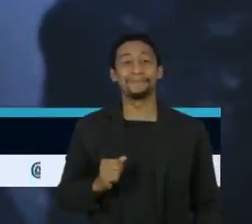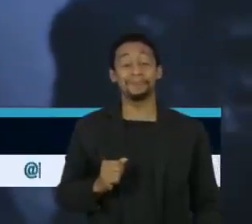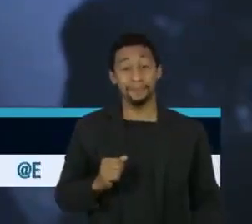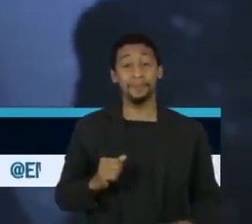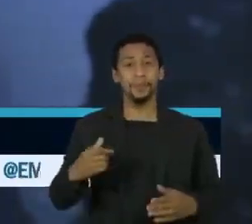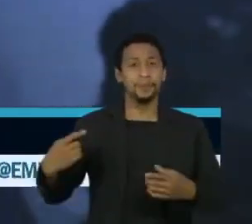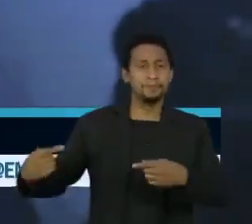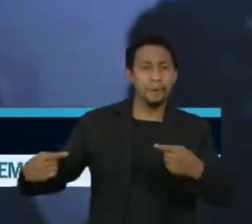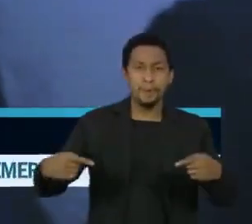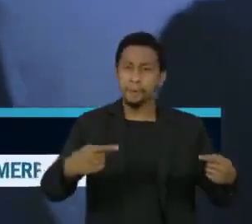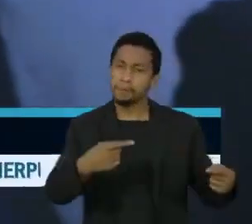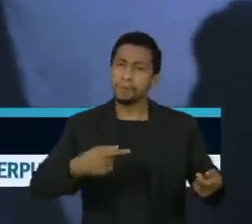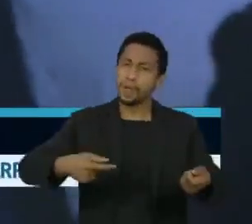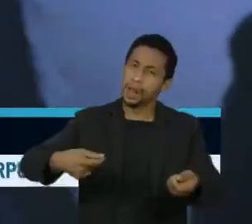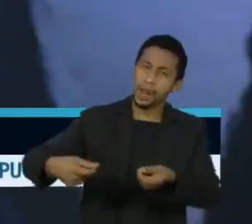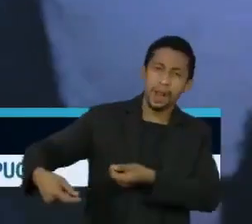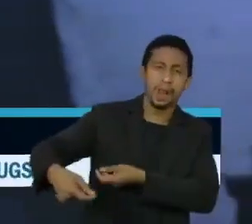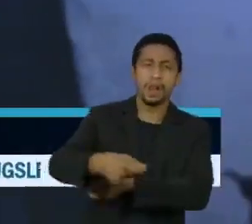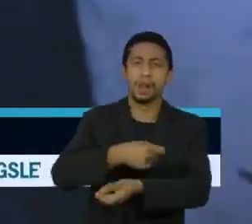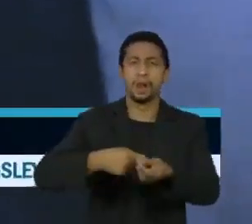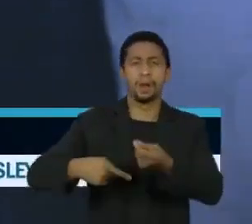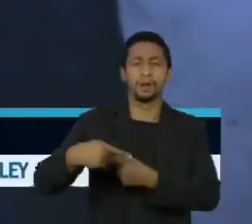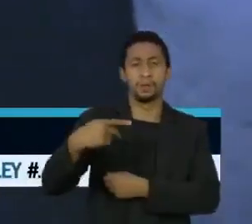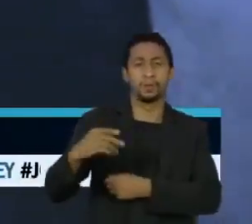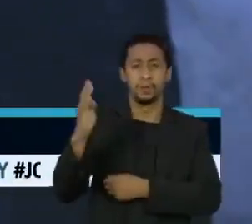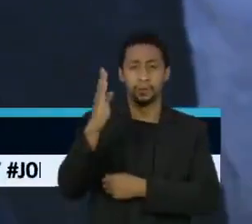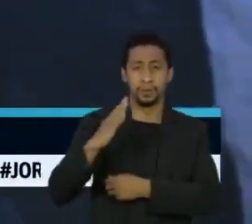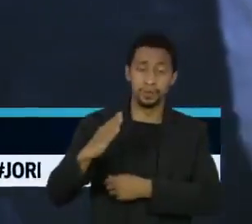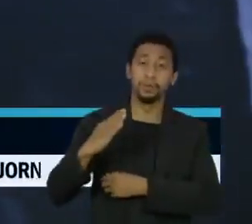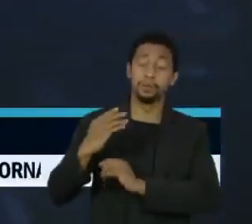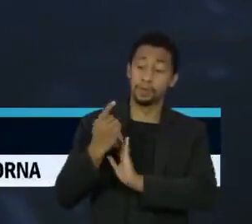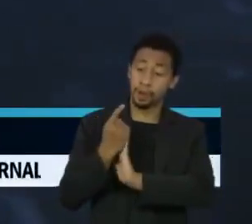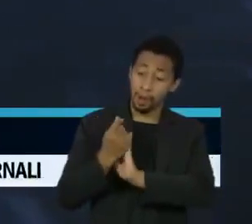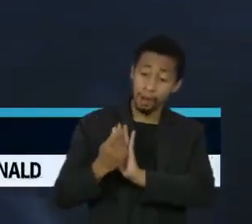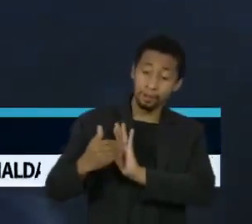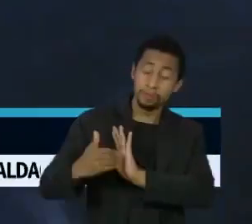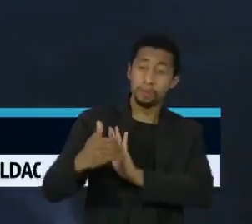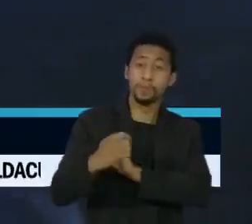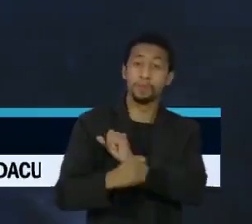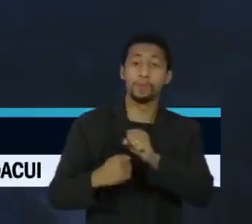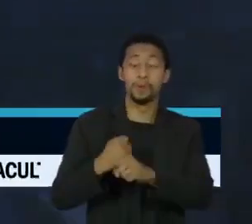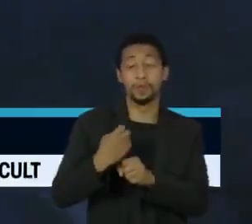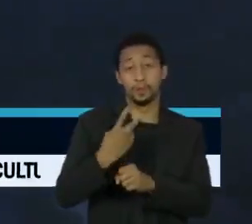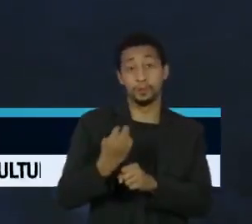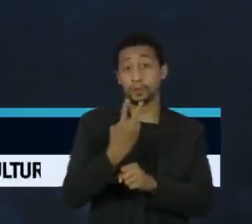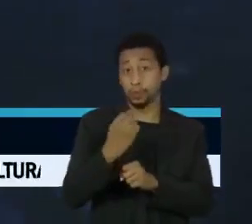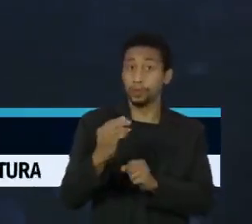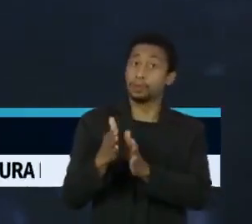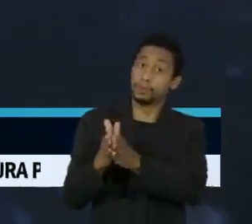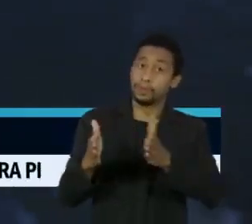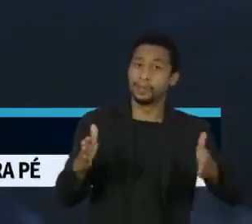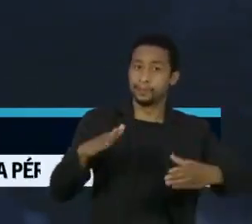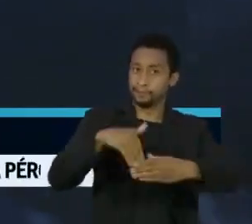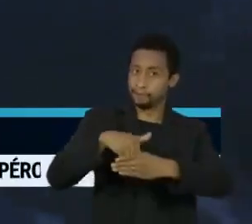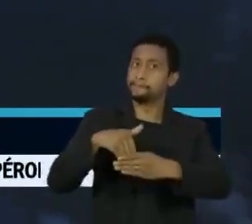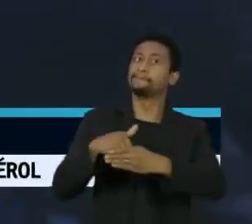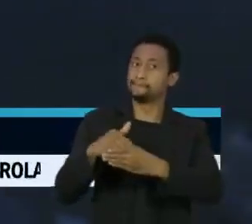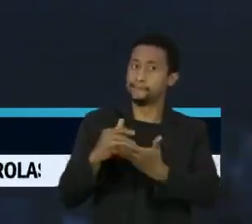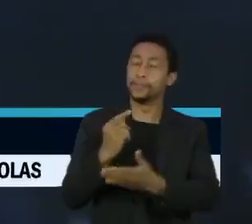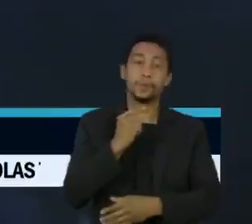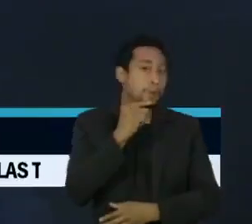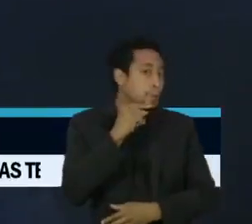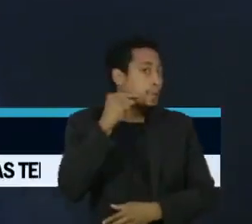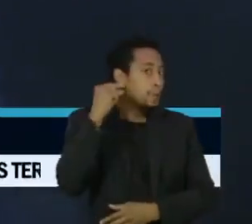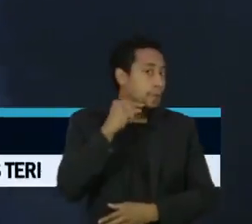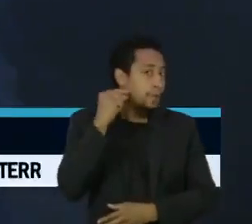A crise política em torno do orçamento de 2022, ano eleitoral. Hoje, o presidente da Câmara dos Deputados, Arthur Lira, atacou o Senado